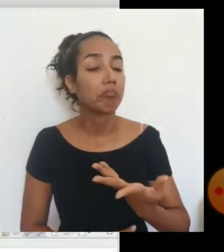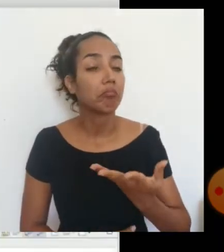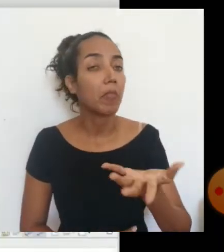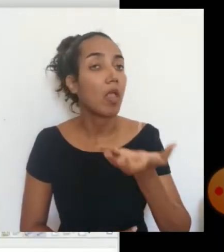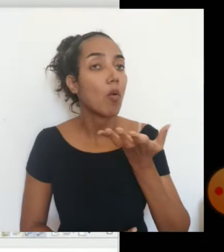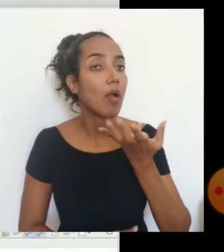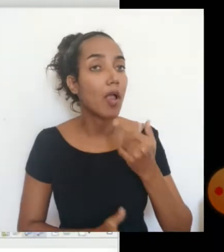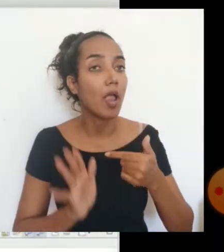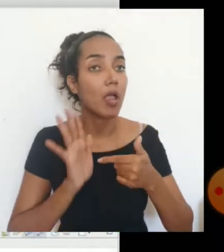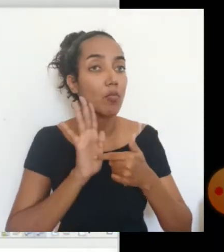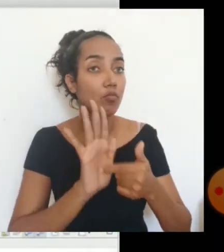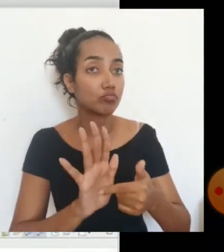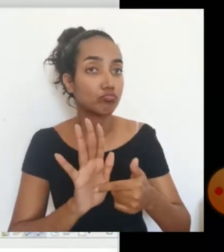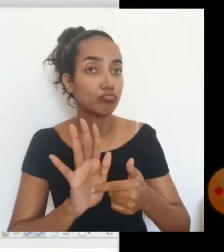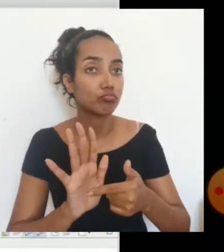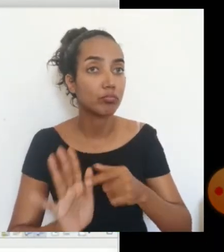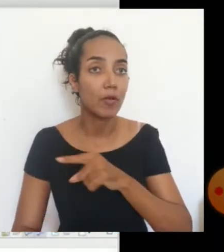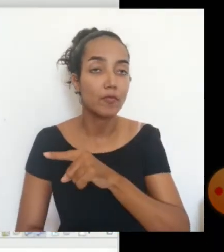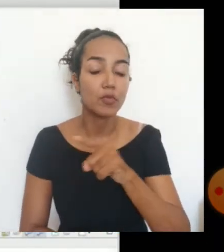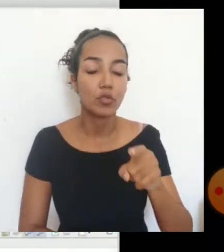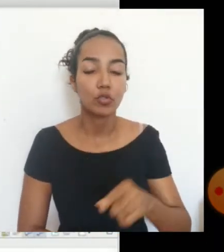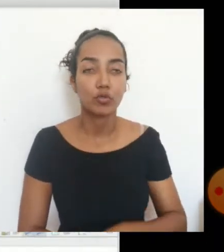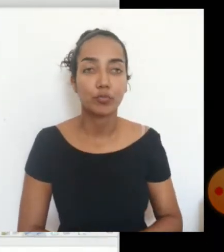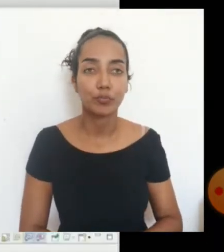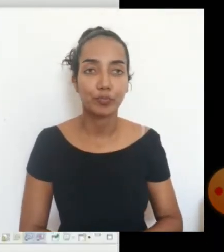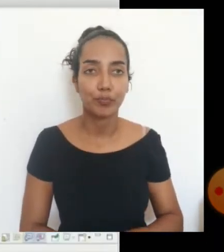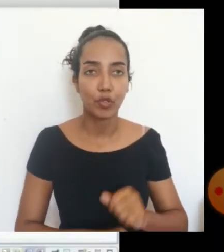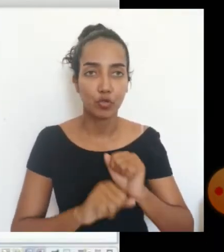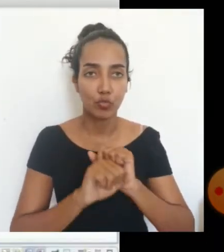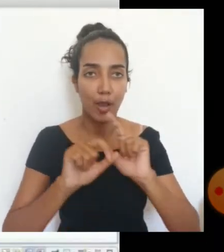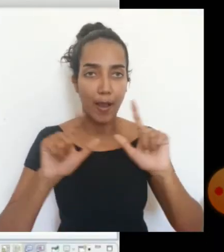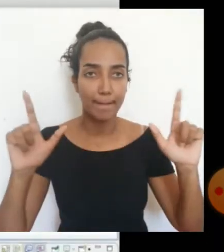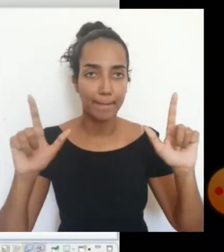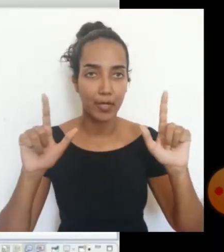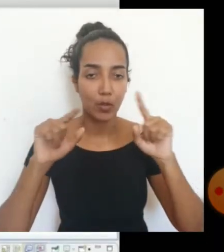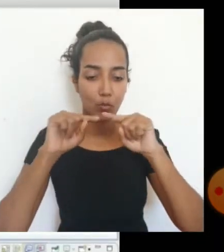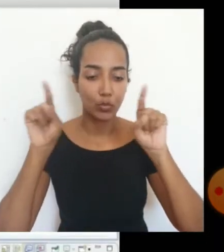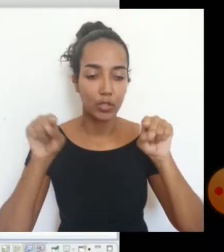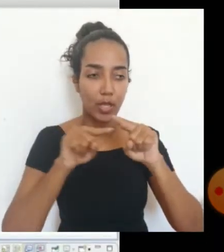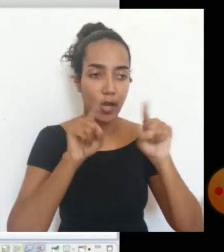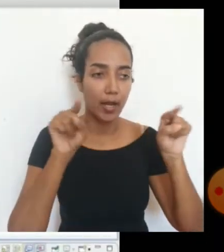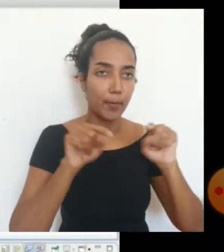para vocês, deixa eu abrir aqui o diagrama de novo,